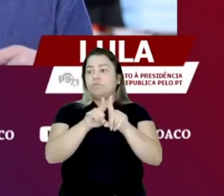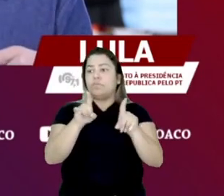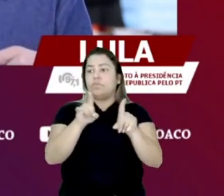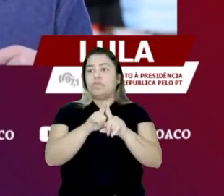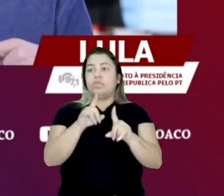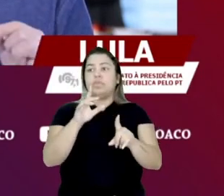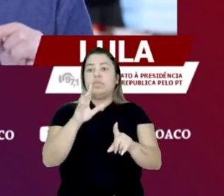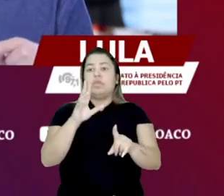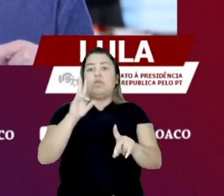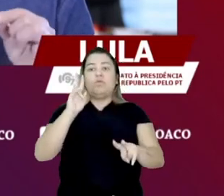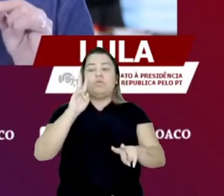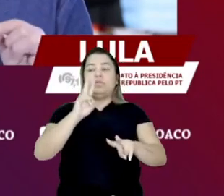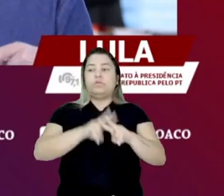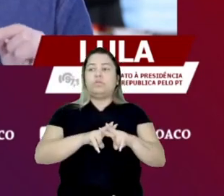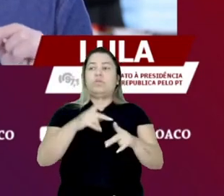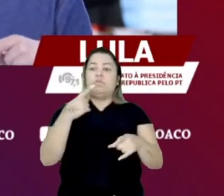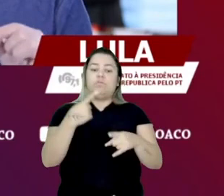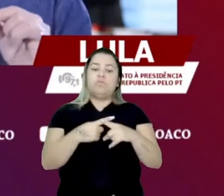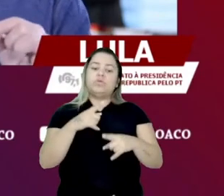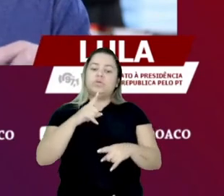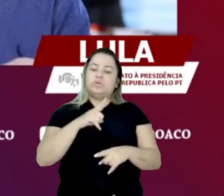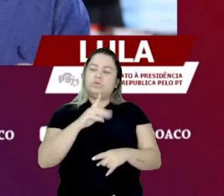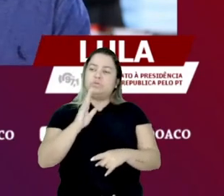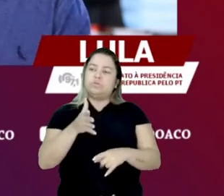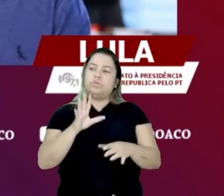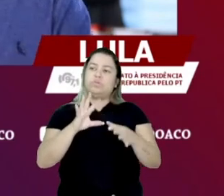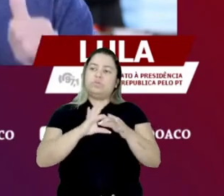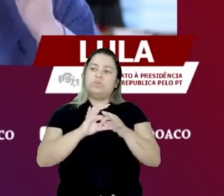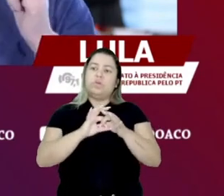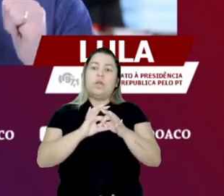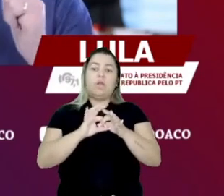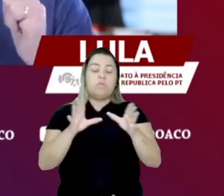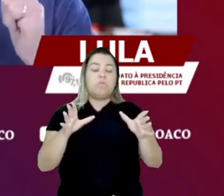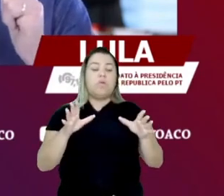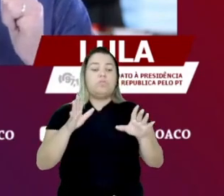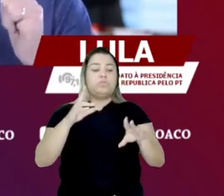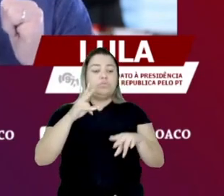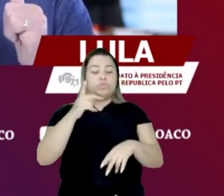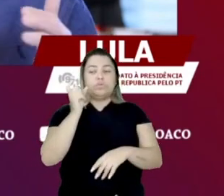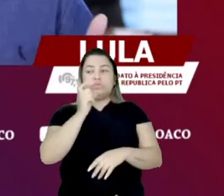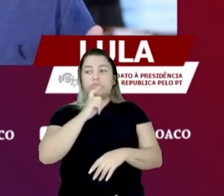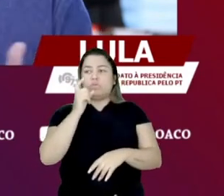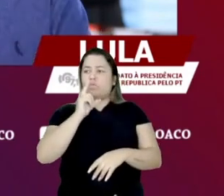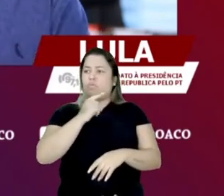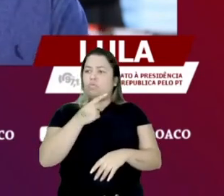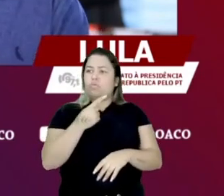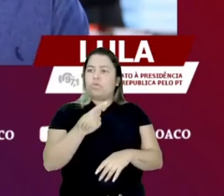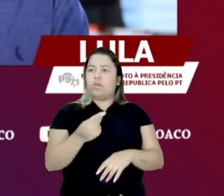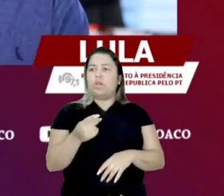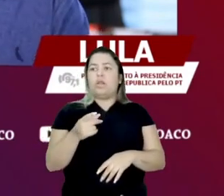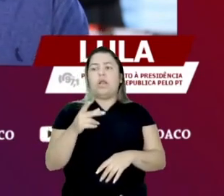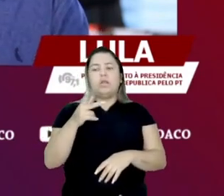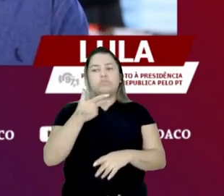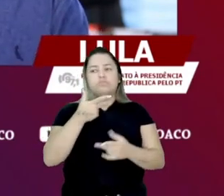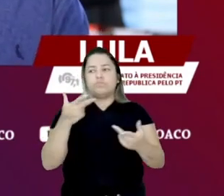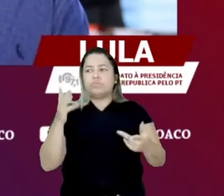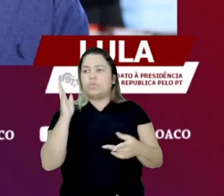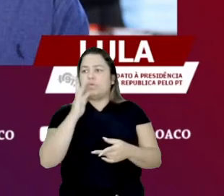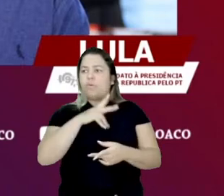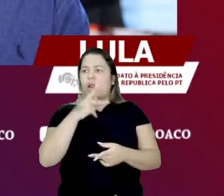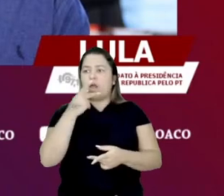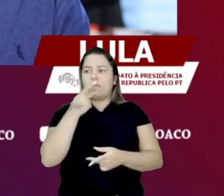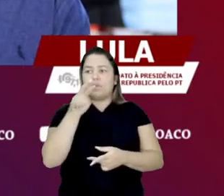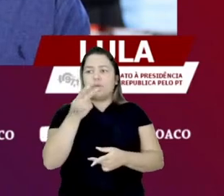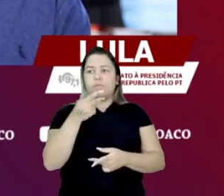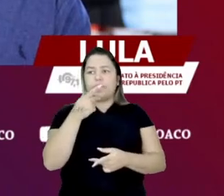mentira é que passa o resto da vida mentindo para justificar a primeira mentira. Foi o que aconteceu com eles. e cá estou